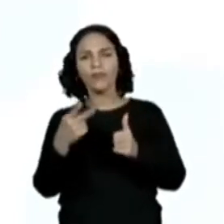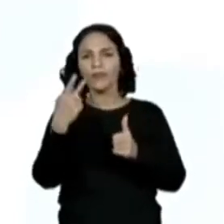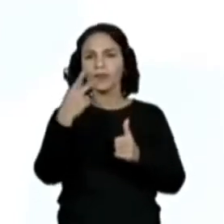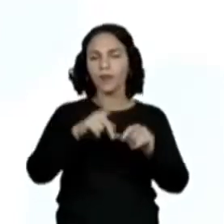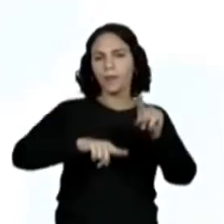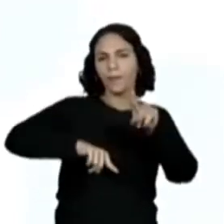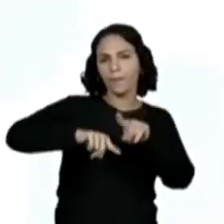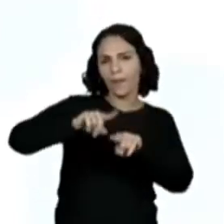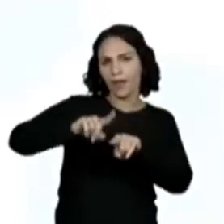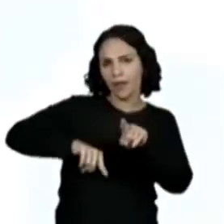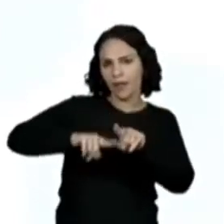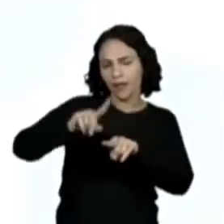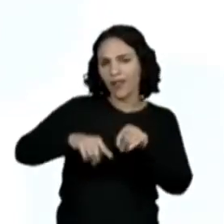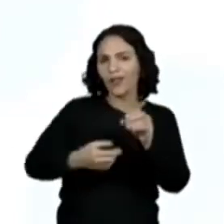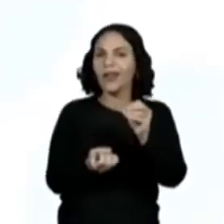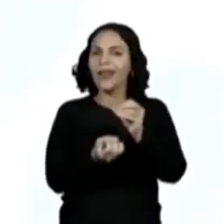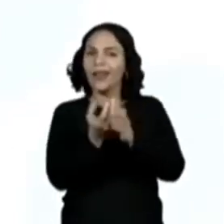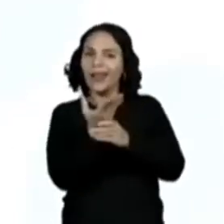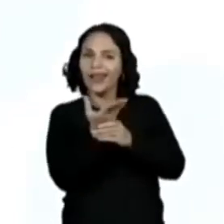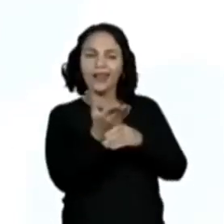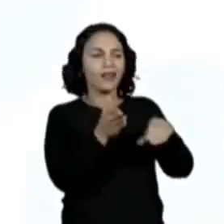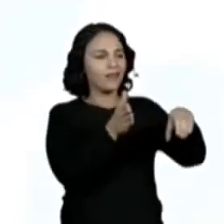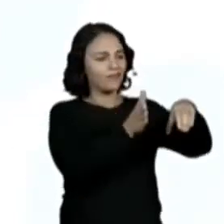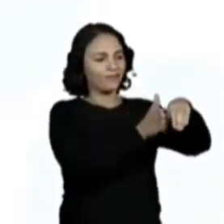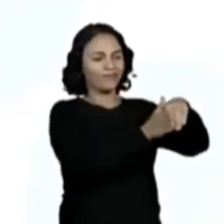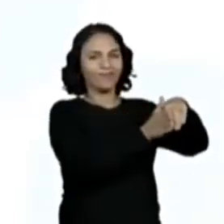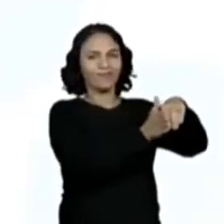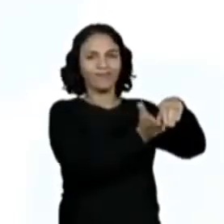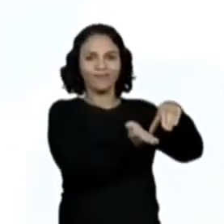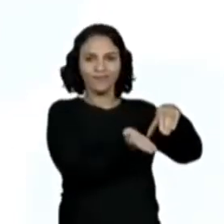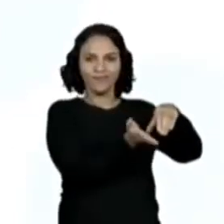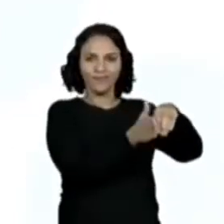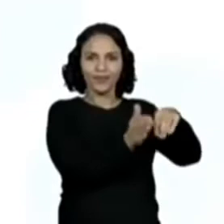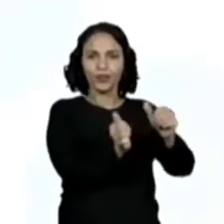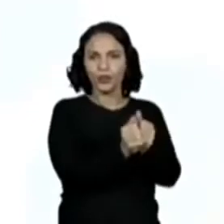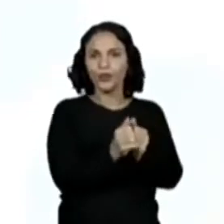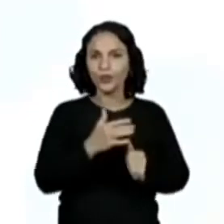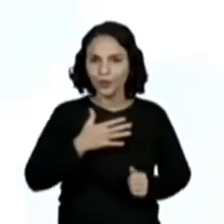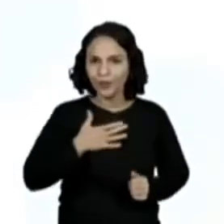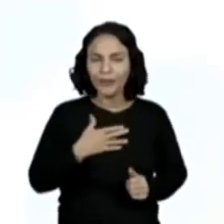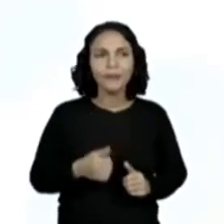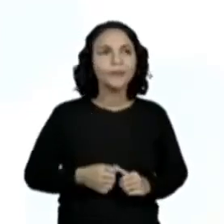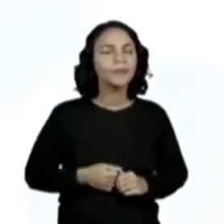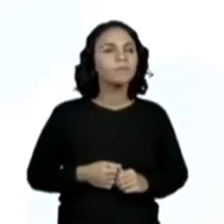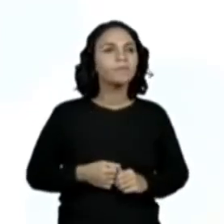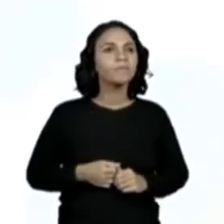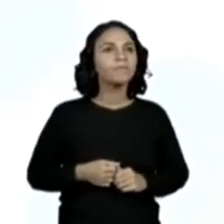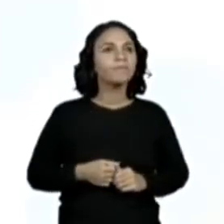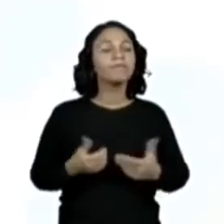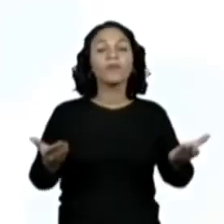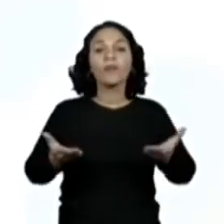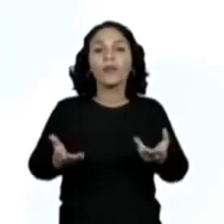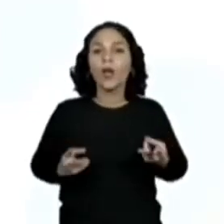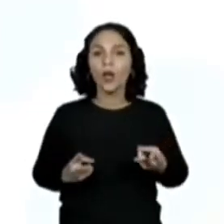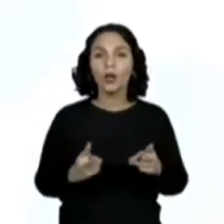de materiais para a confecção de uma caixa comigo? Vamos lá. Vamos continuar